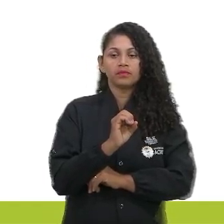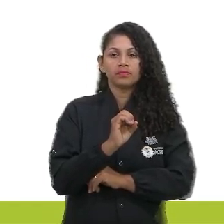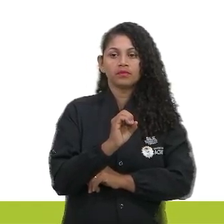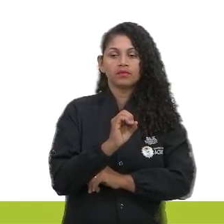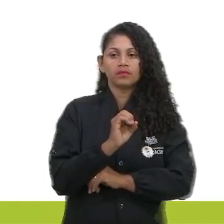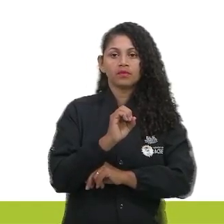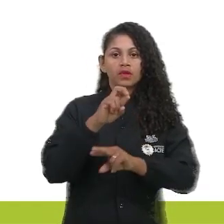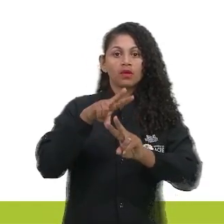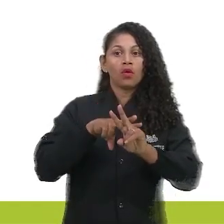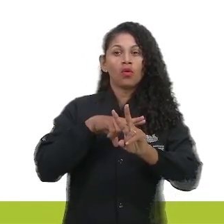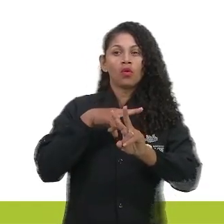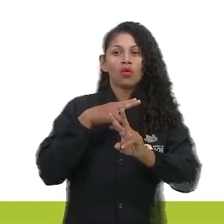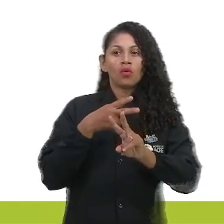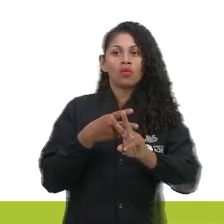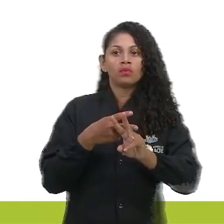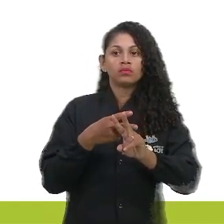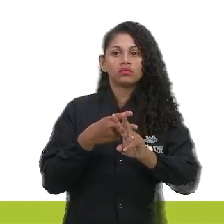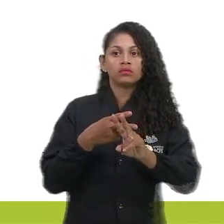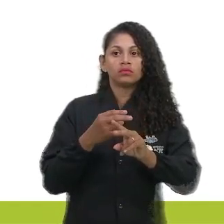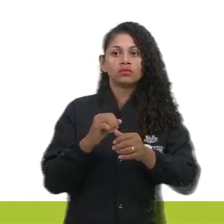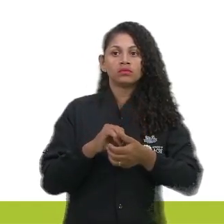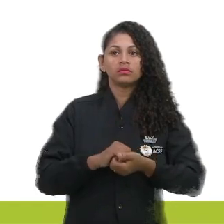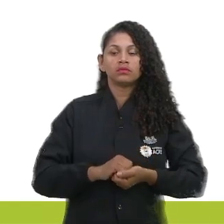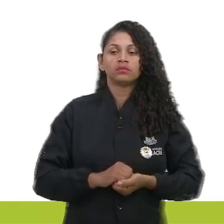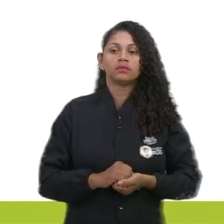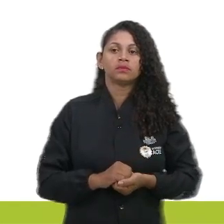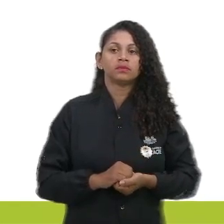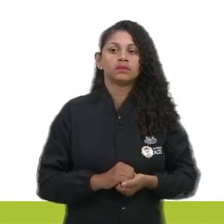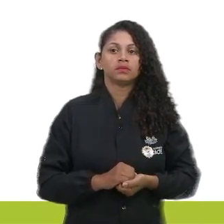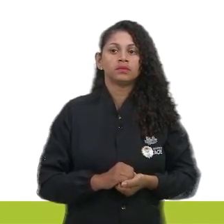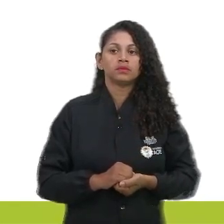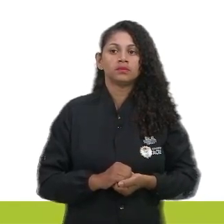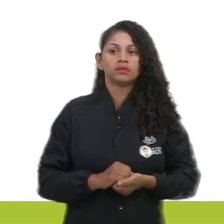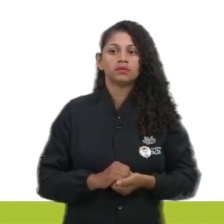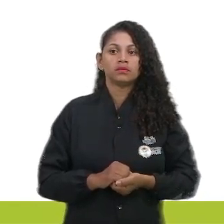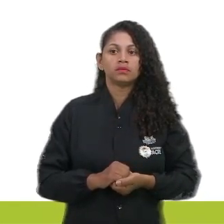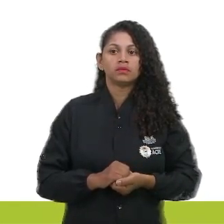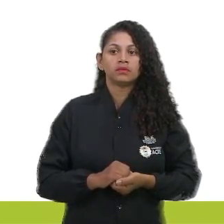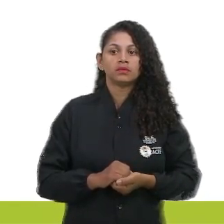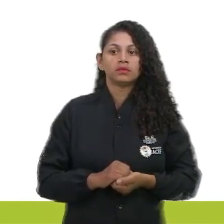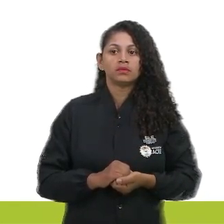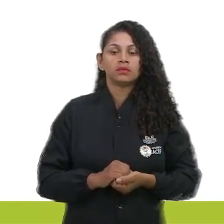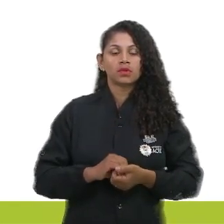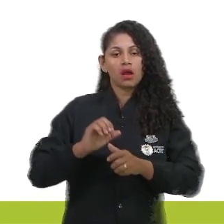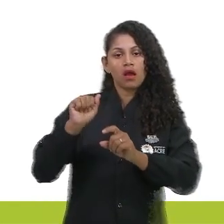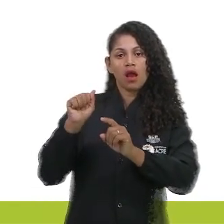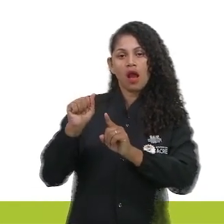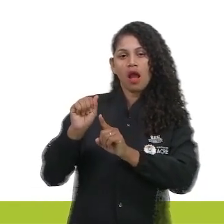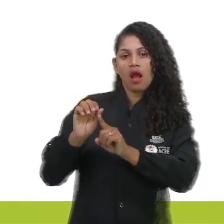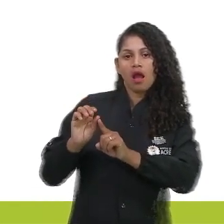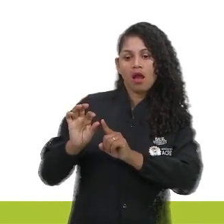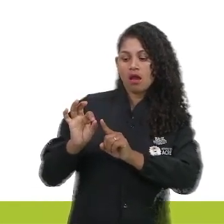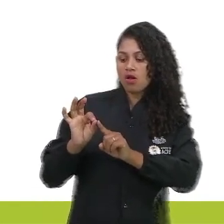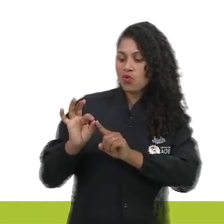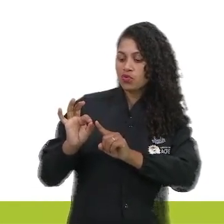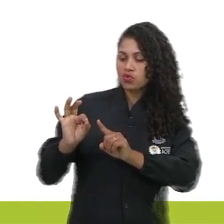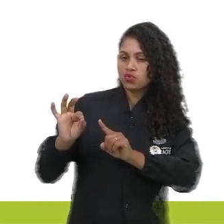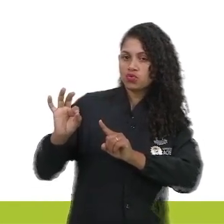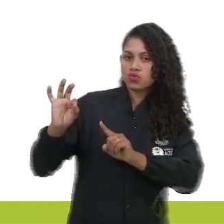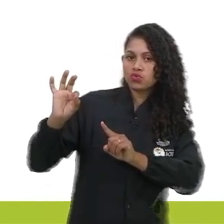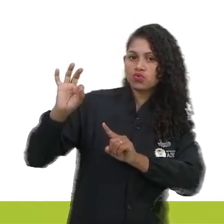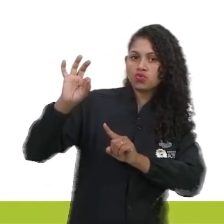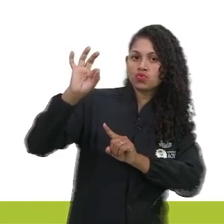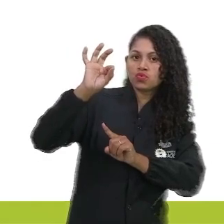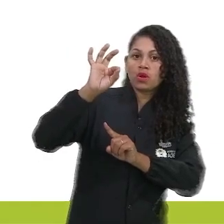ele caiba na circunferência aqui, essa medida vermelha aqui, esse caminho vermelho, né, que vai do A até o B. Eu fui